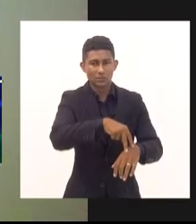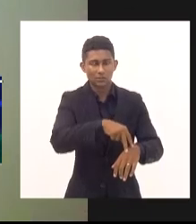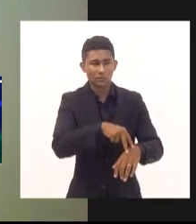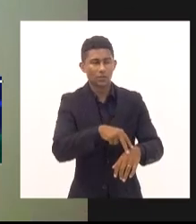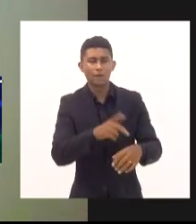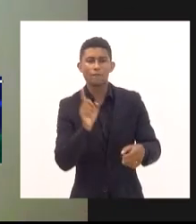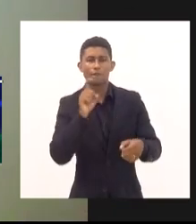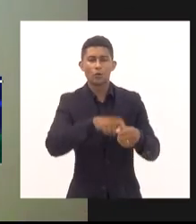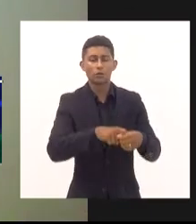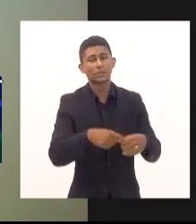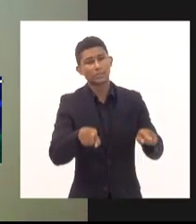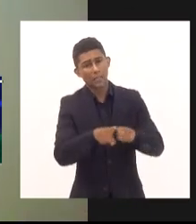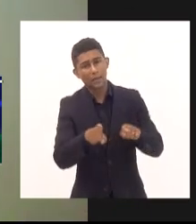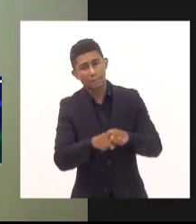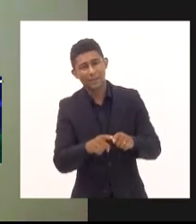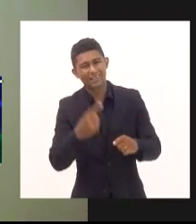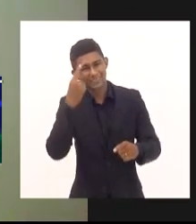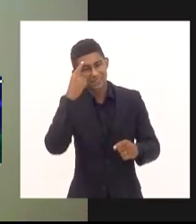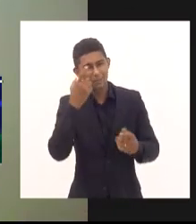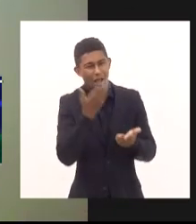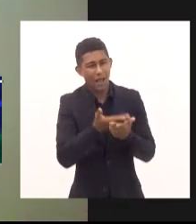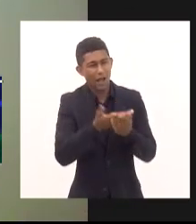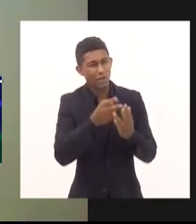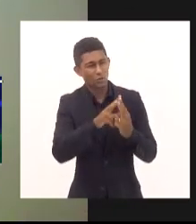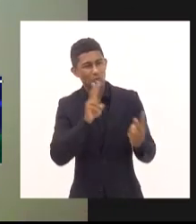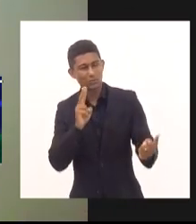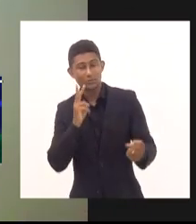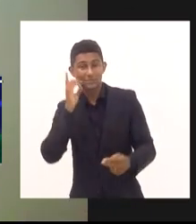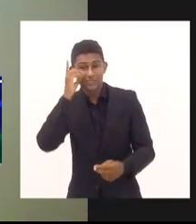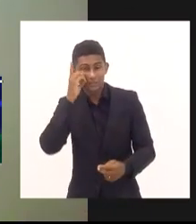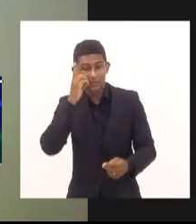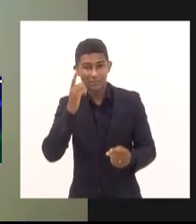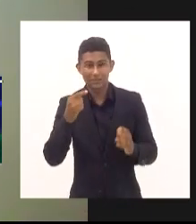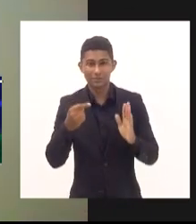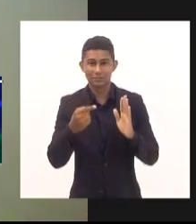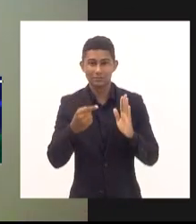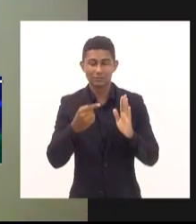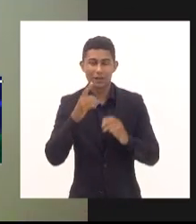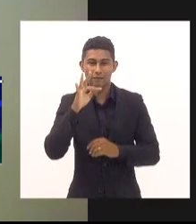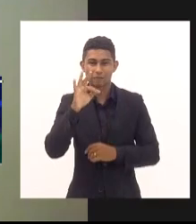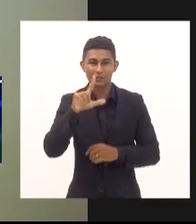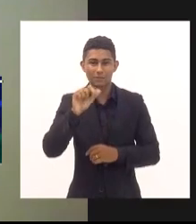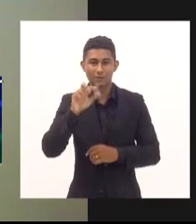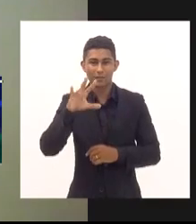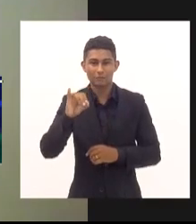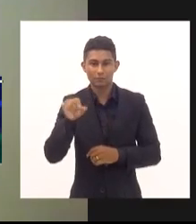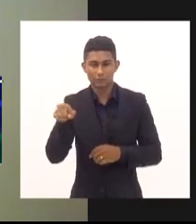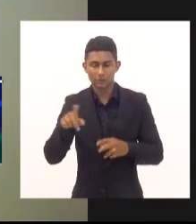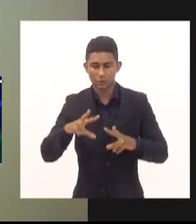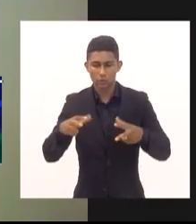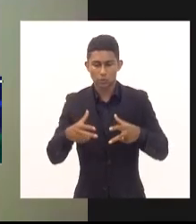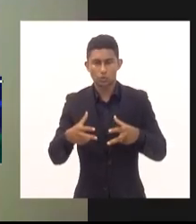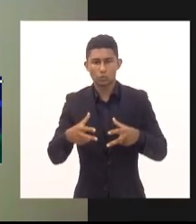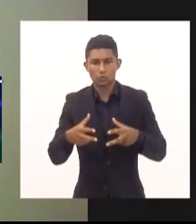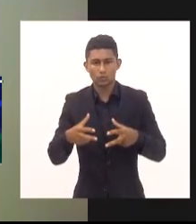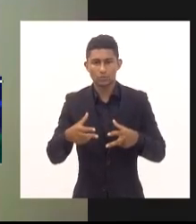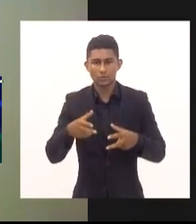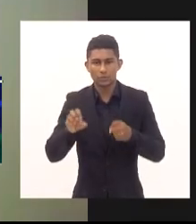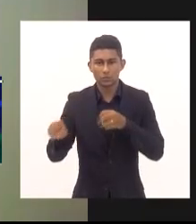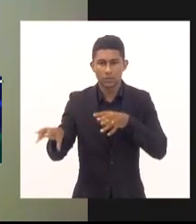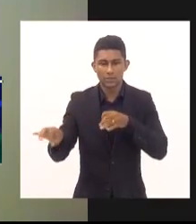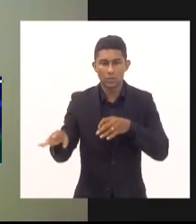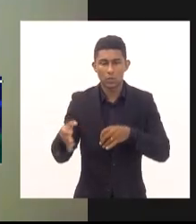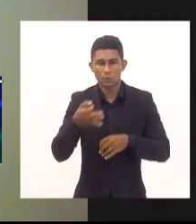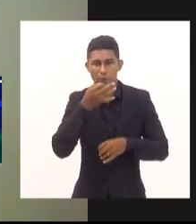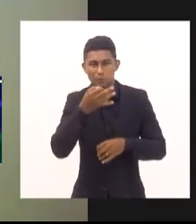aulas remotas. Esse projeto foi apresentado pelo deputado Flávio Serafini, presidente da Comissão de Educação, sempre atento e preocupado